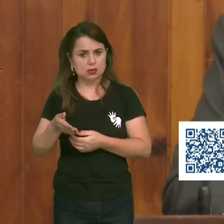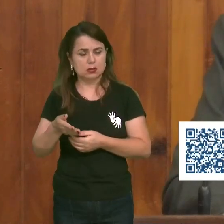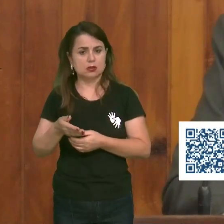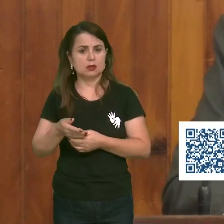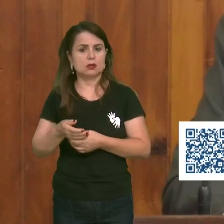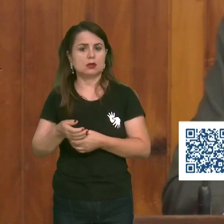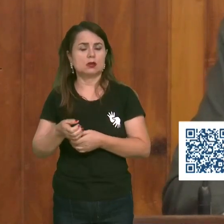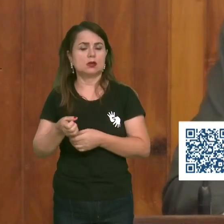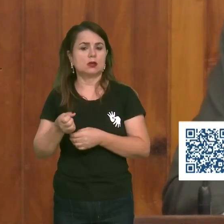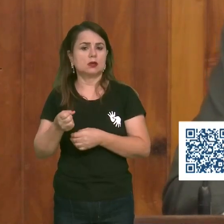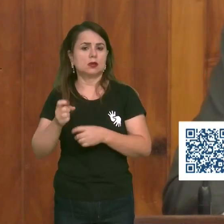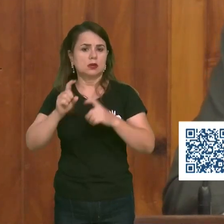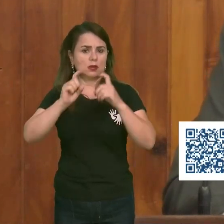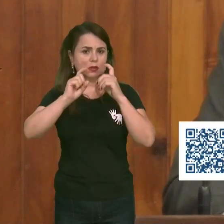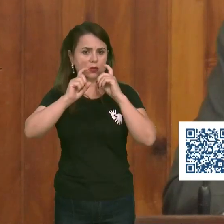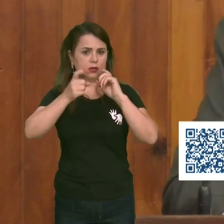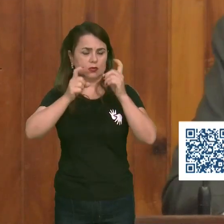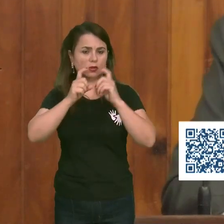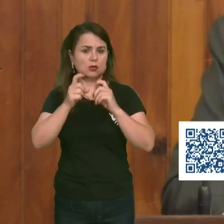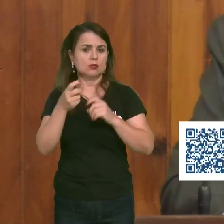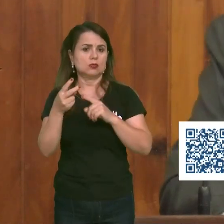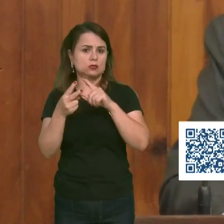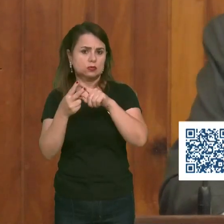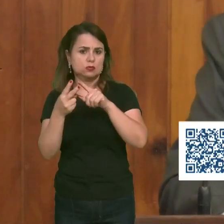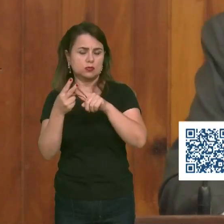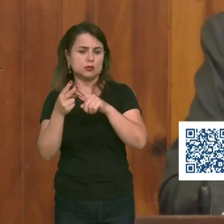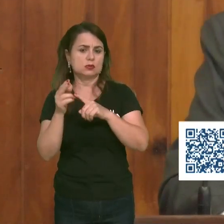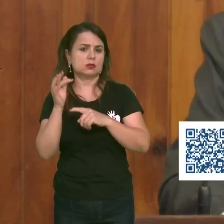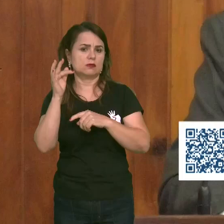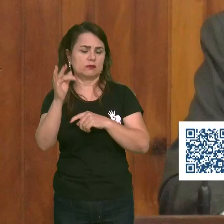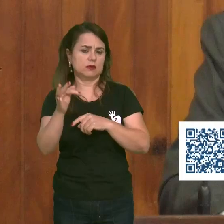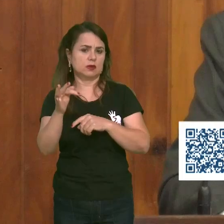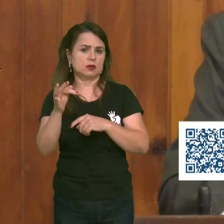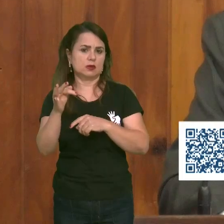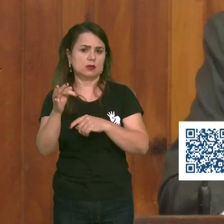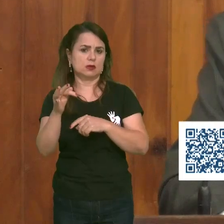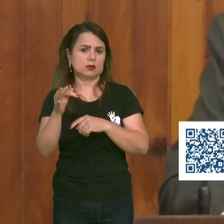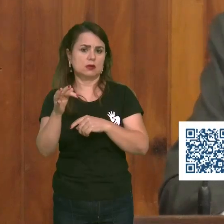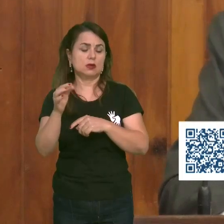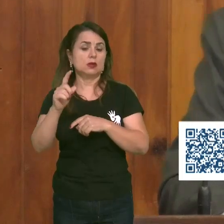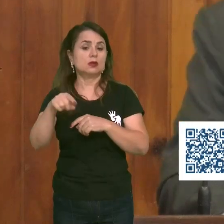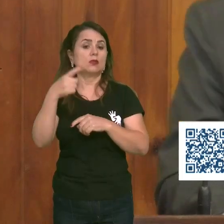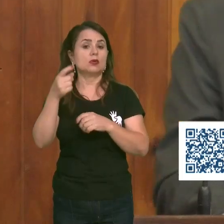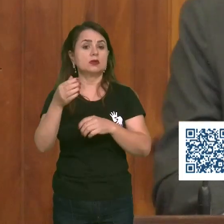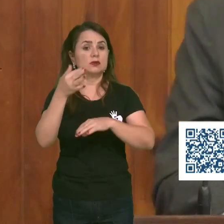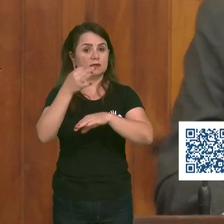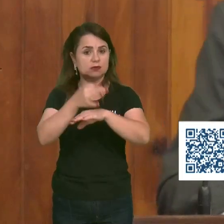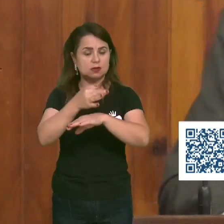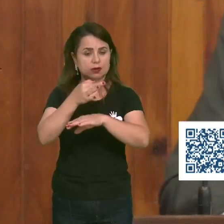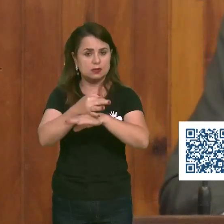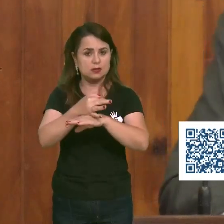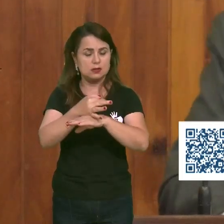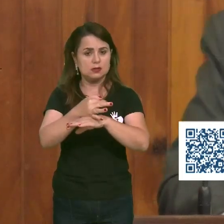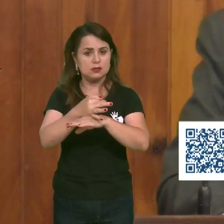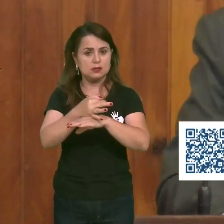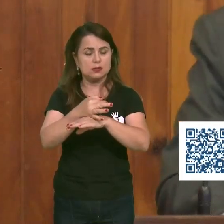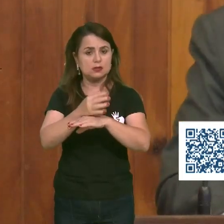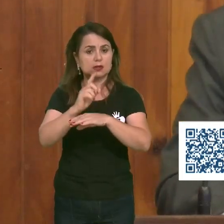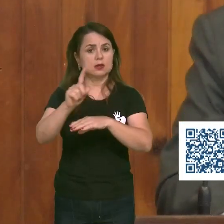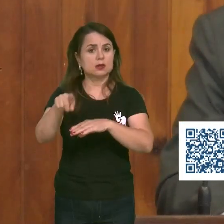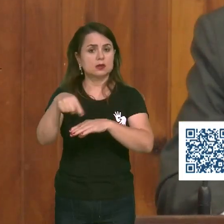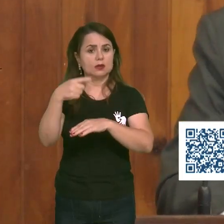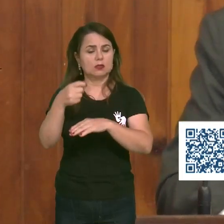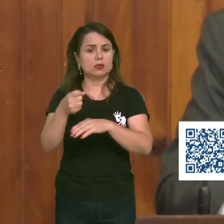mais duas sessões aí entrar em recesso e dois anos já ir de